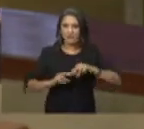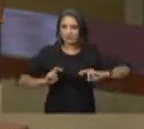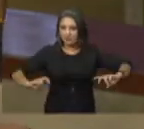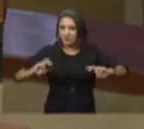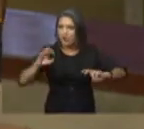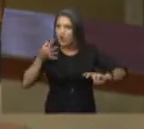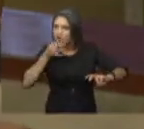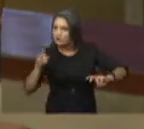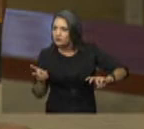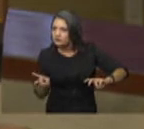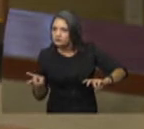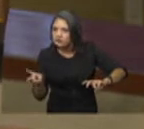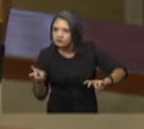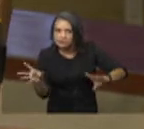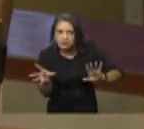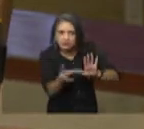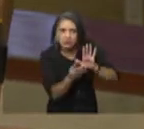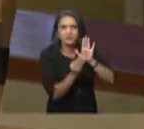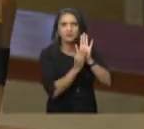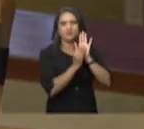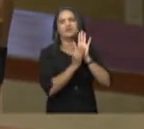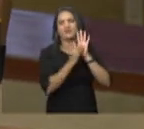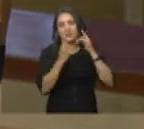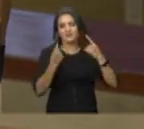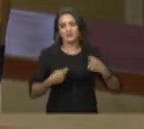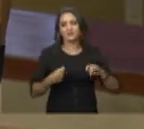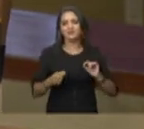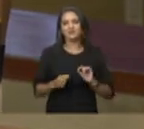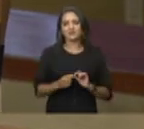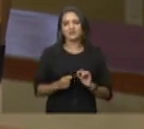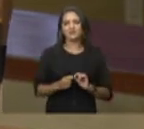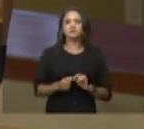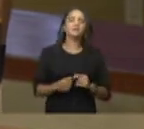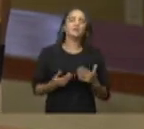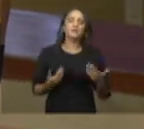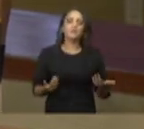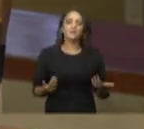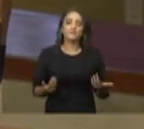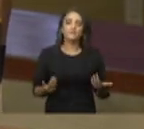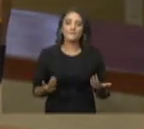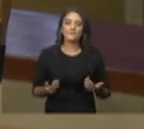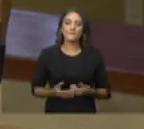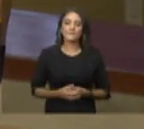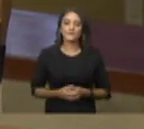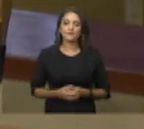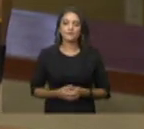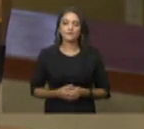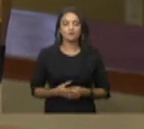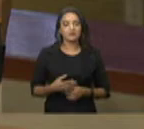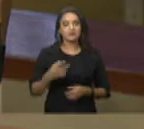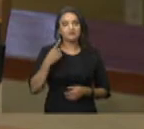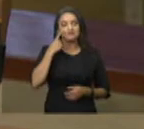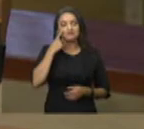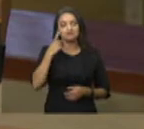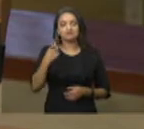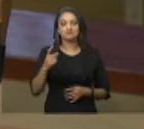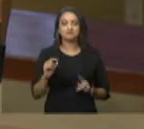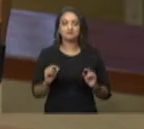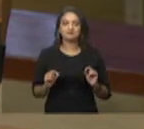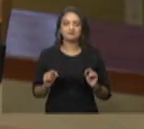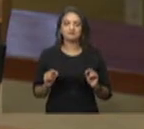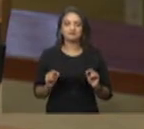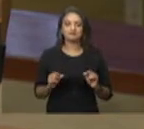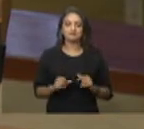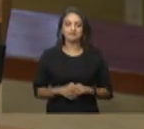esterilizados que essa é a função do relator do recurso e aliás é interessante porque um